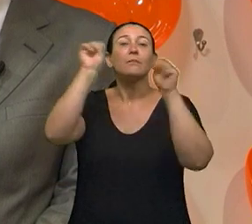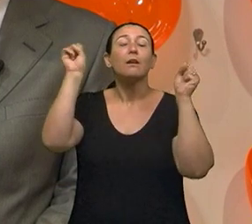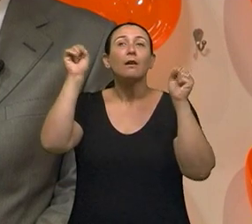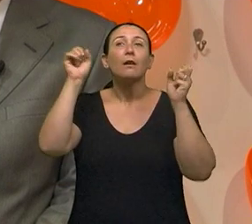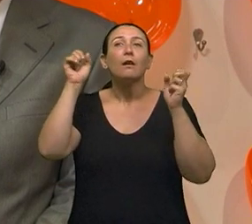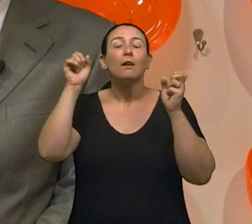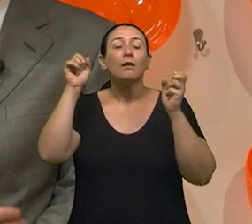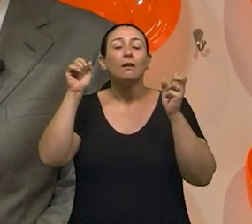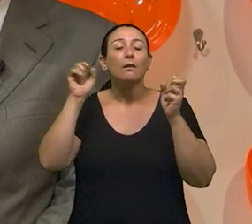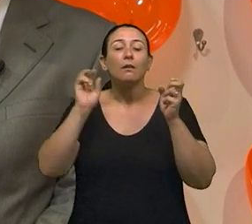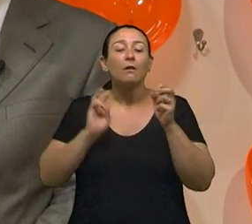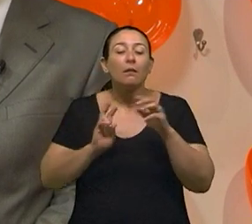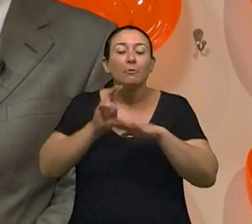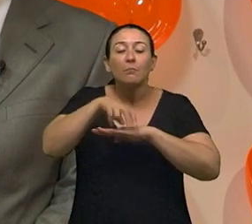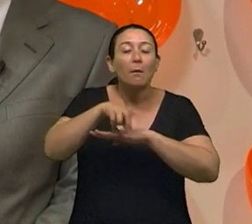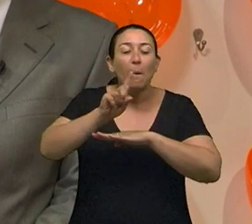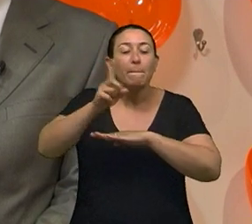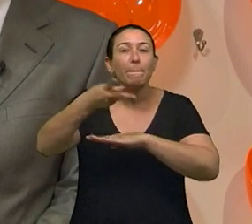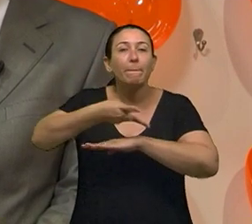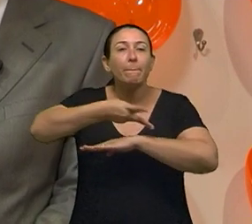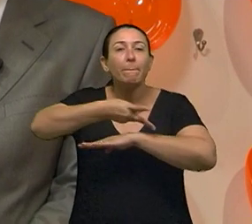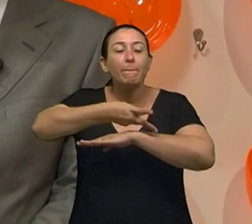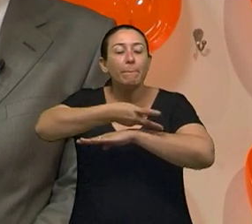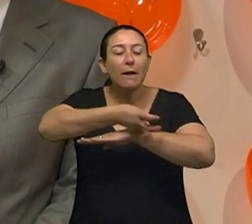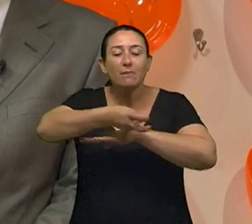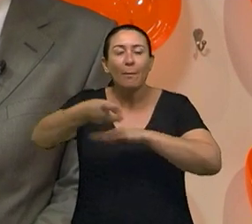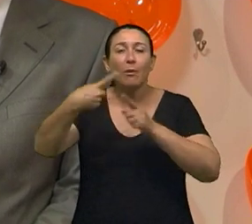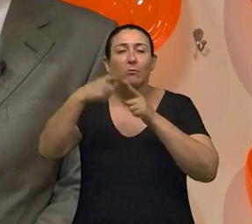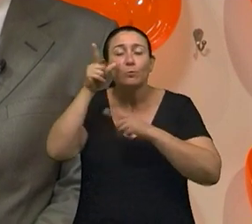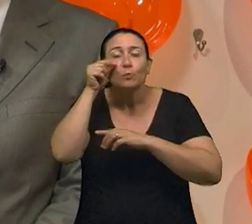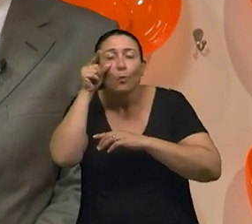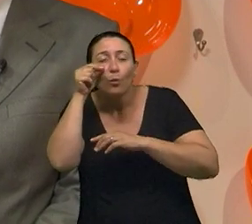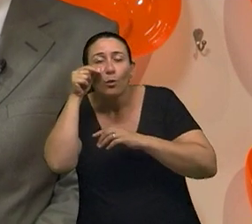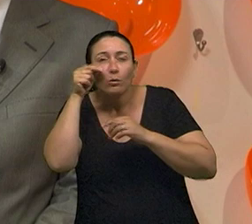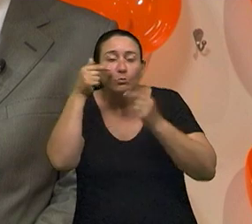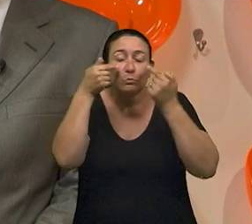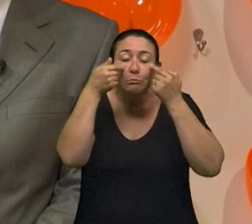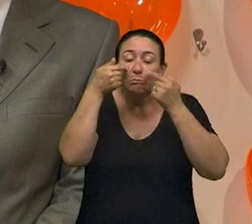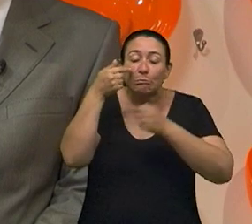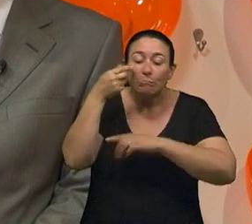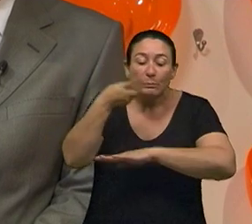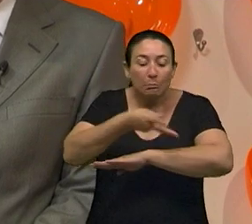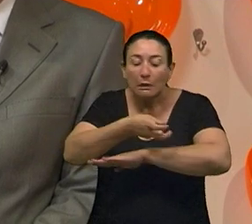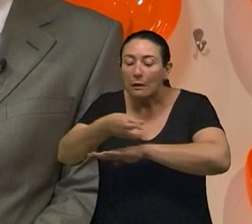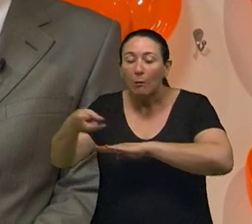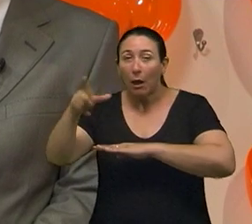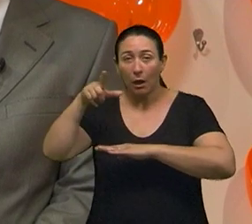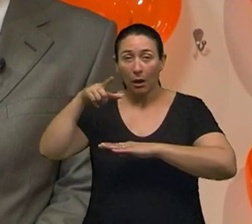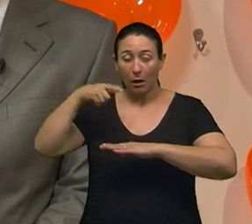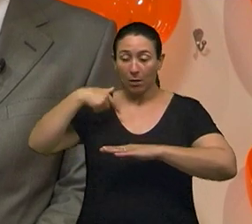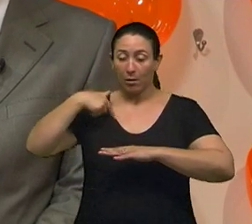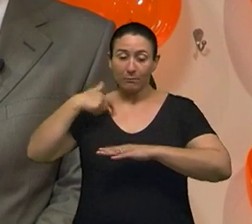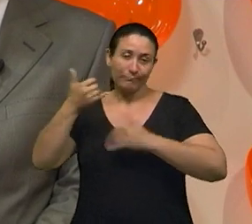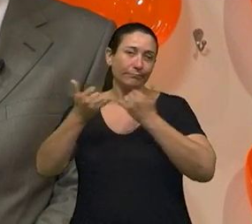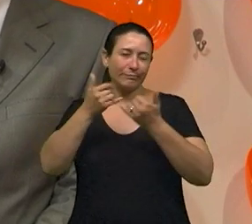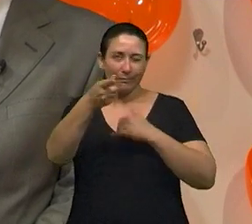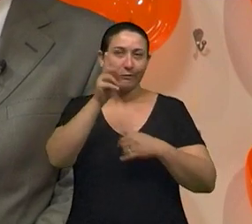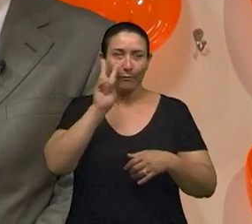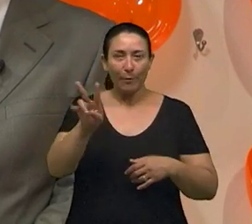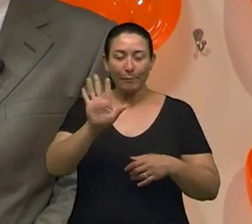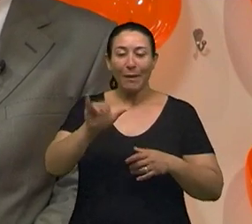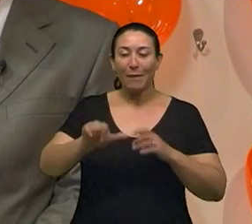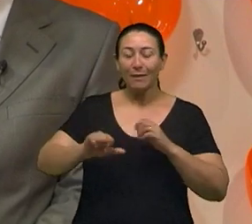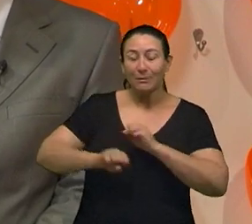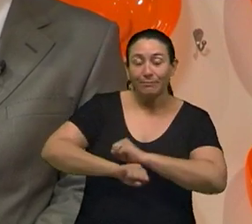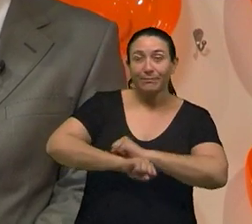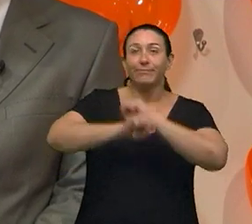que no no redor delas estão presentes né então o que que a gente vê por exemplo aquela a primeira saída da